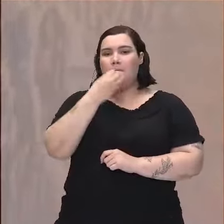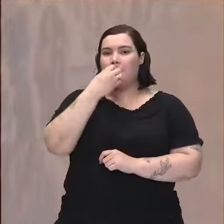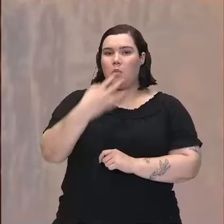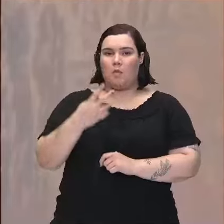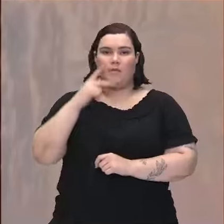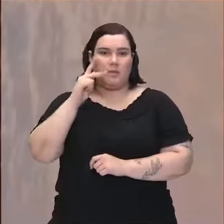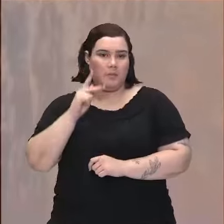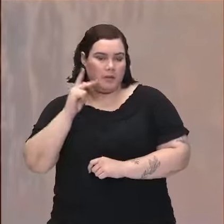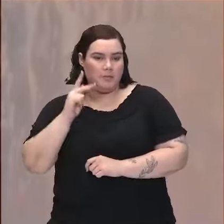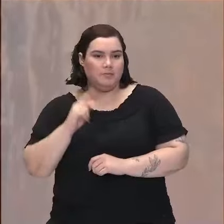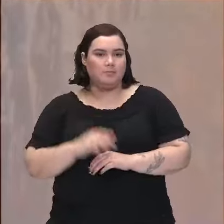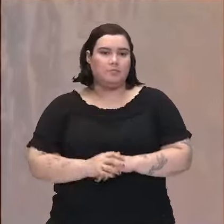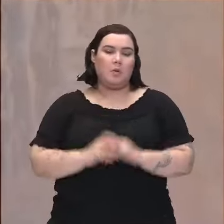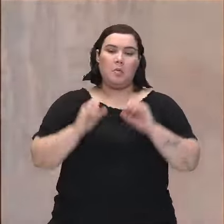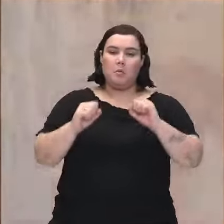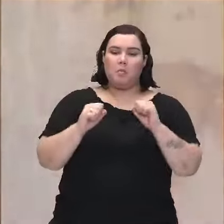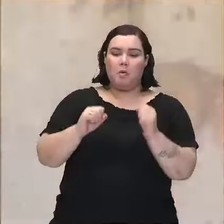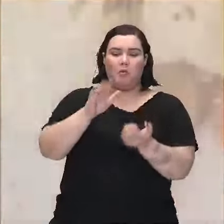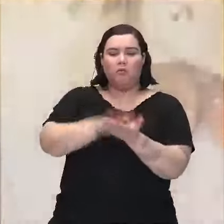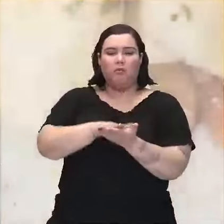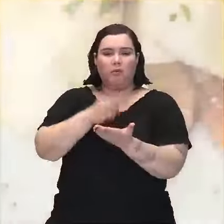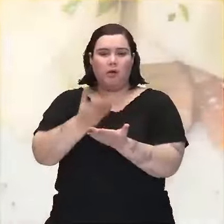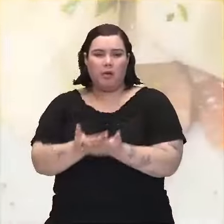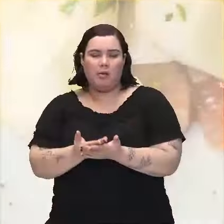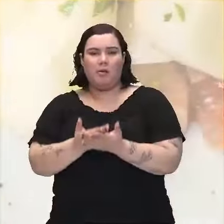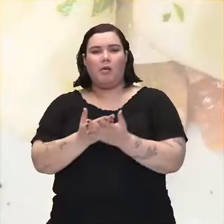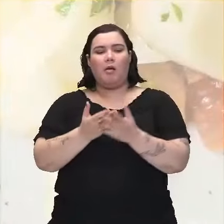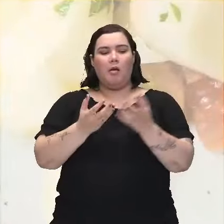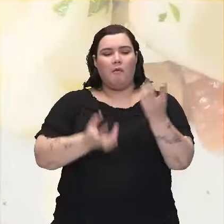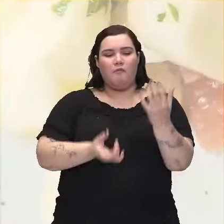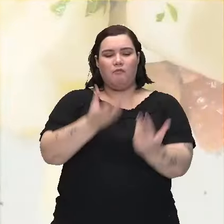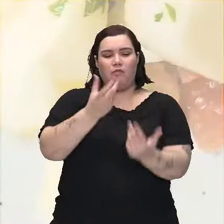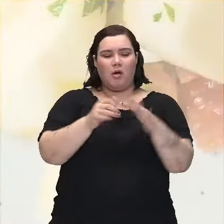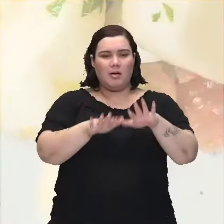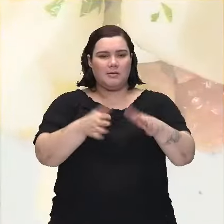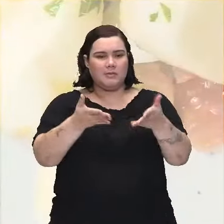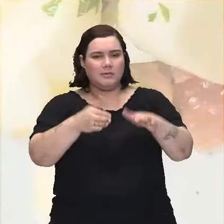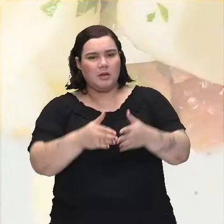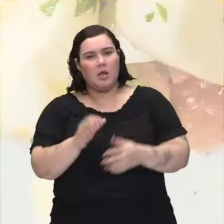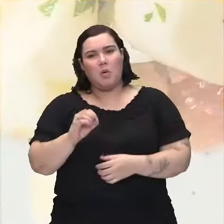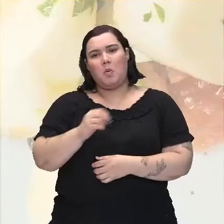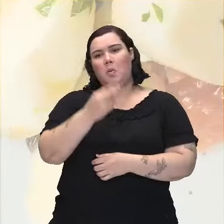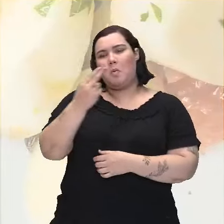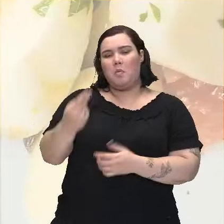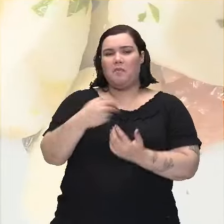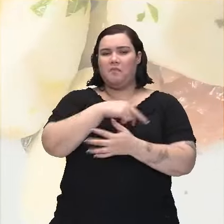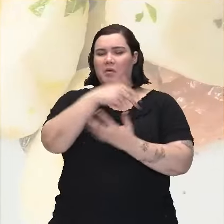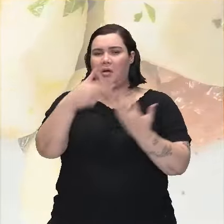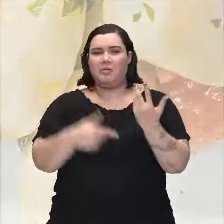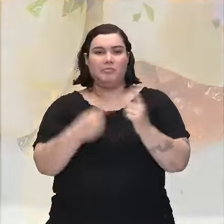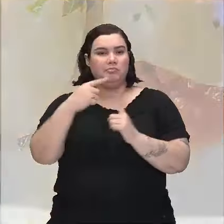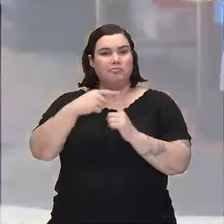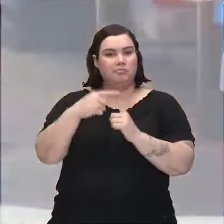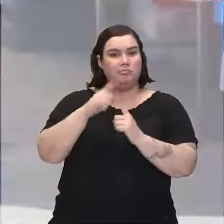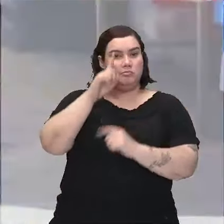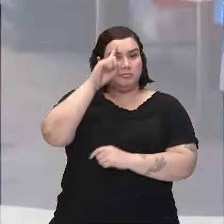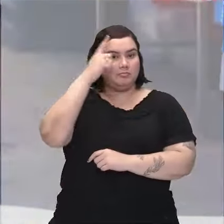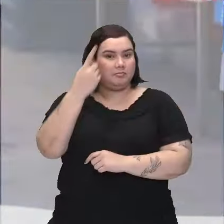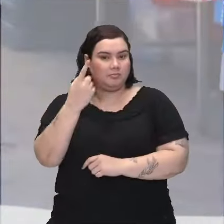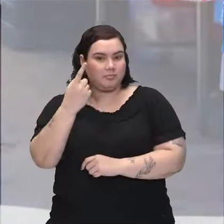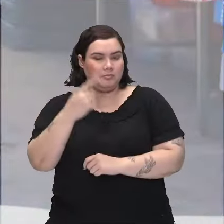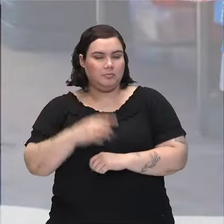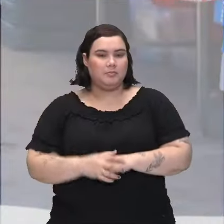local, seja grelhado, assado ou preparado de outras formas criativas. Já